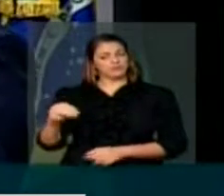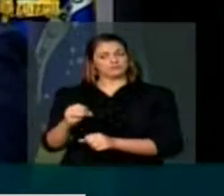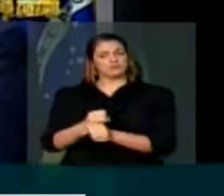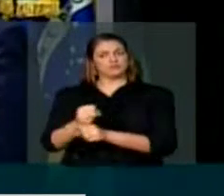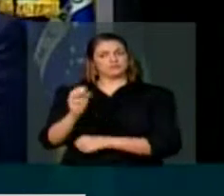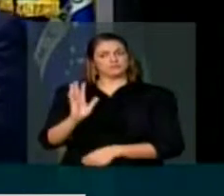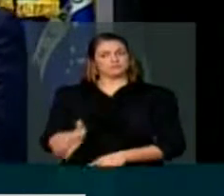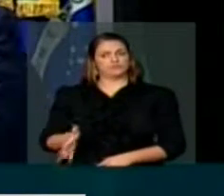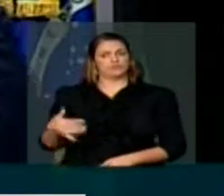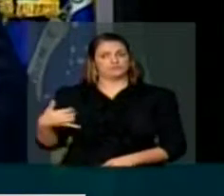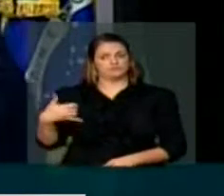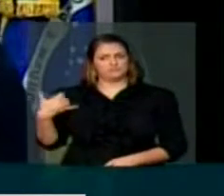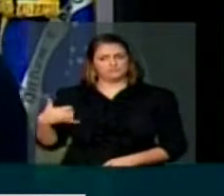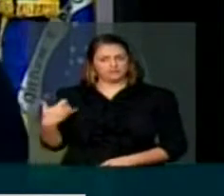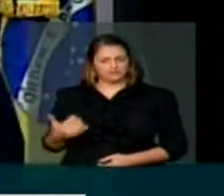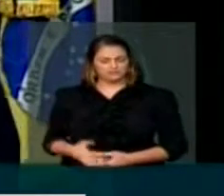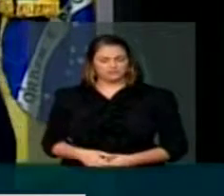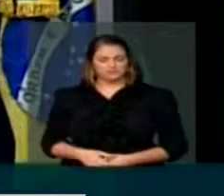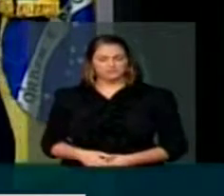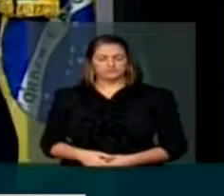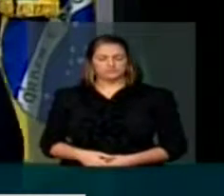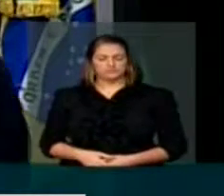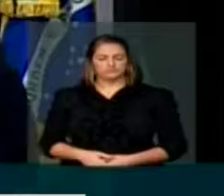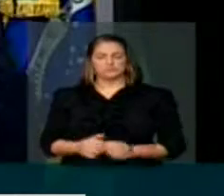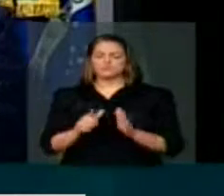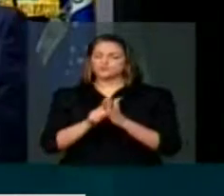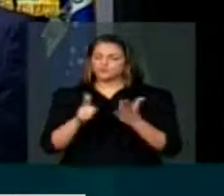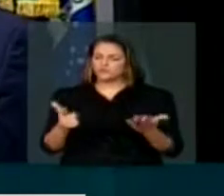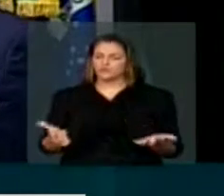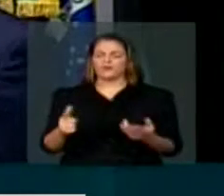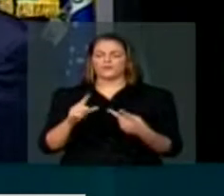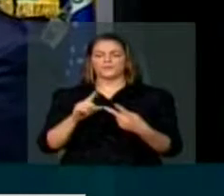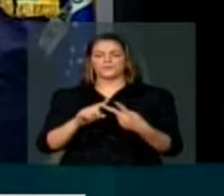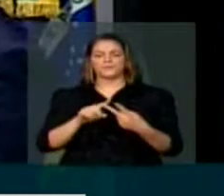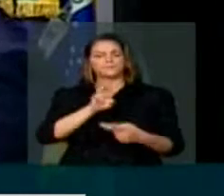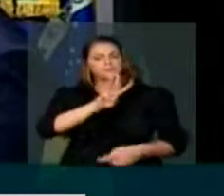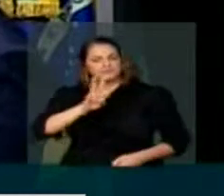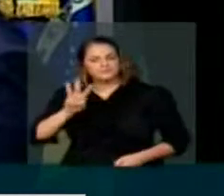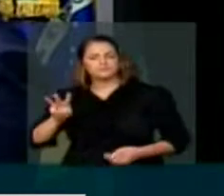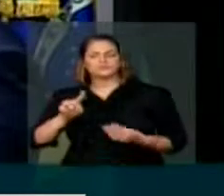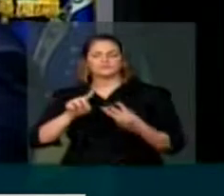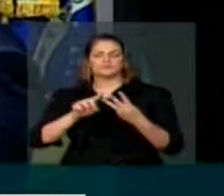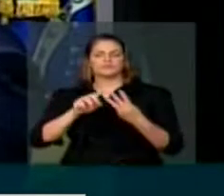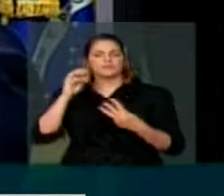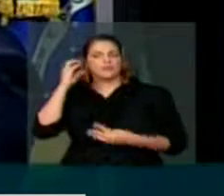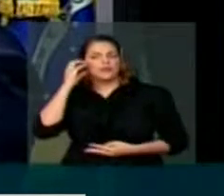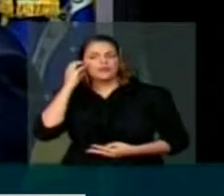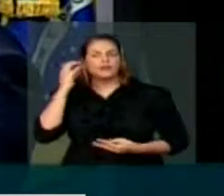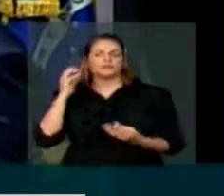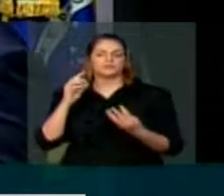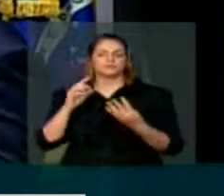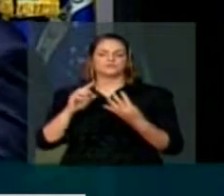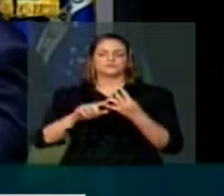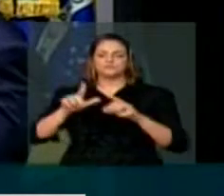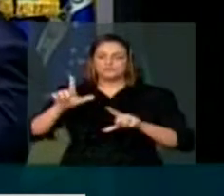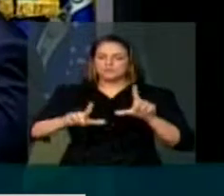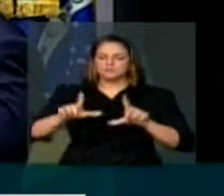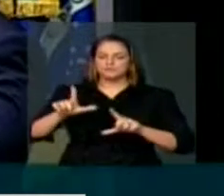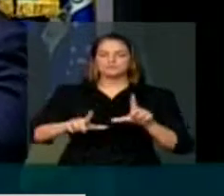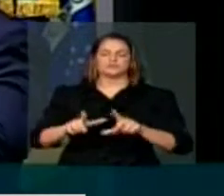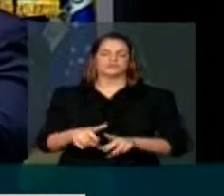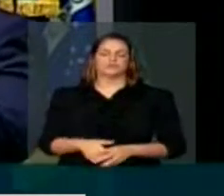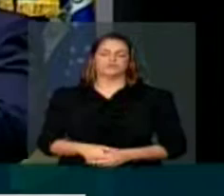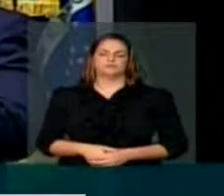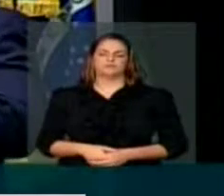de existência, incluindo o jornal, o portal, as rádios e a emissora de